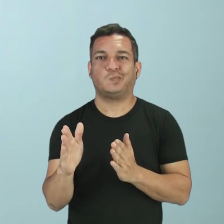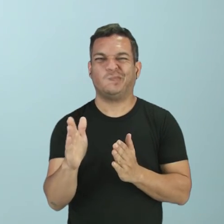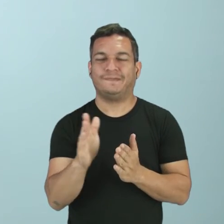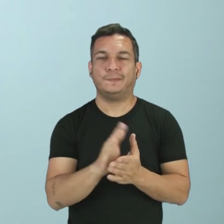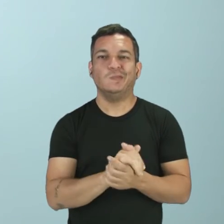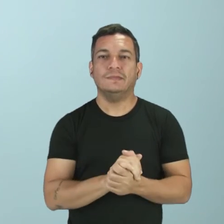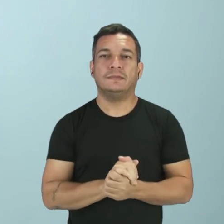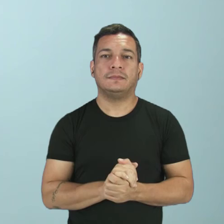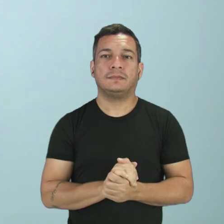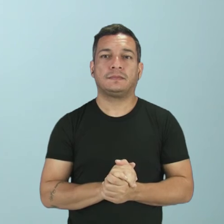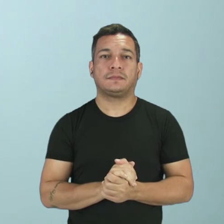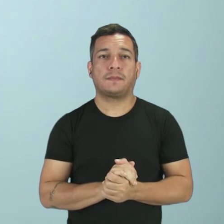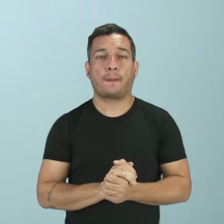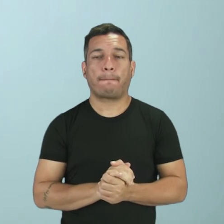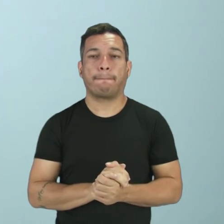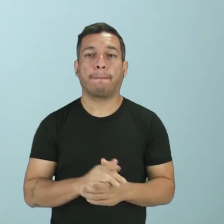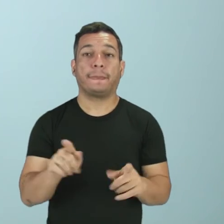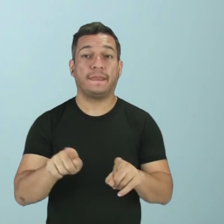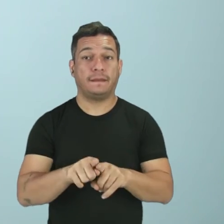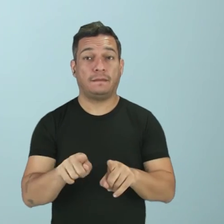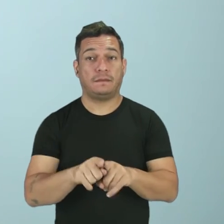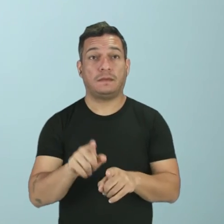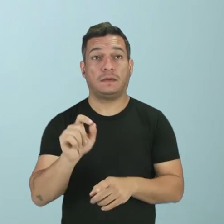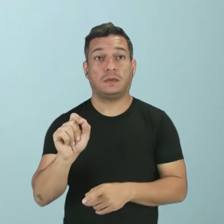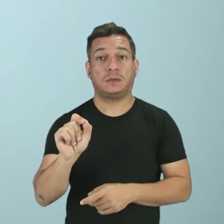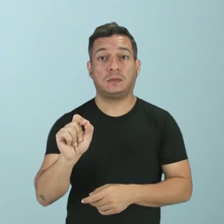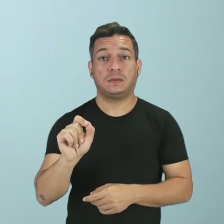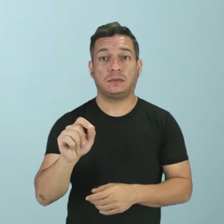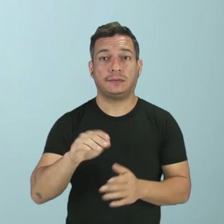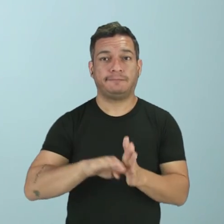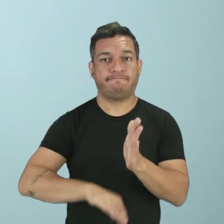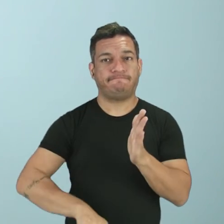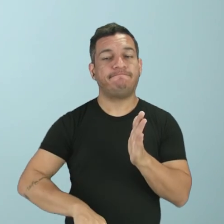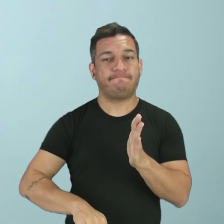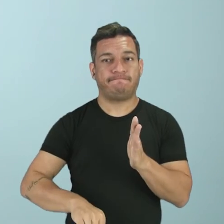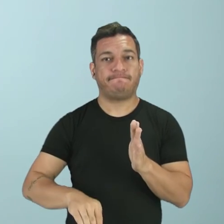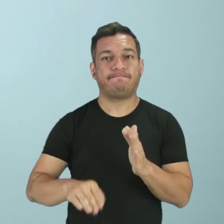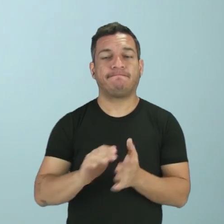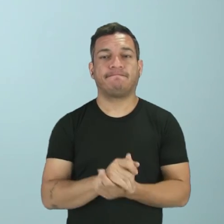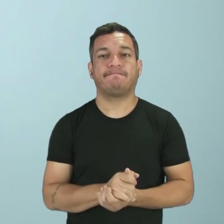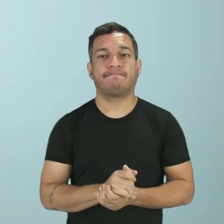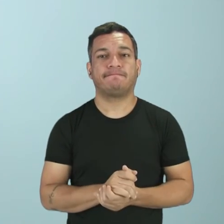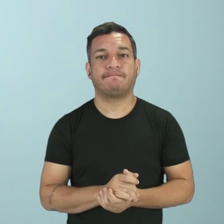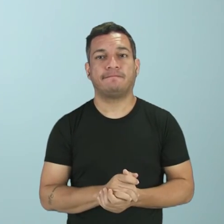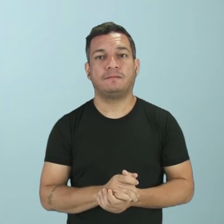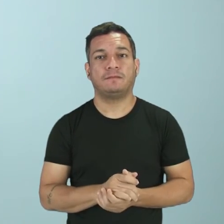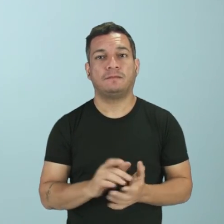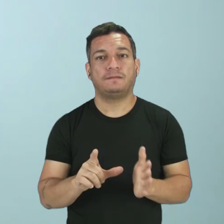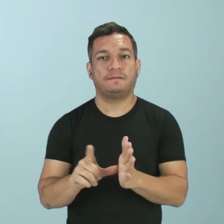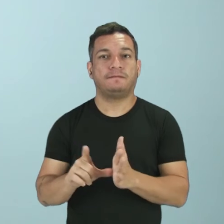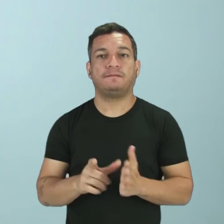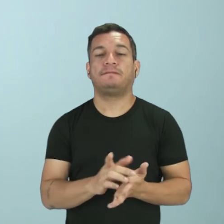nesse período, elas são tiradas, né, do mercado.